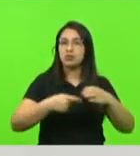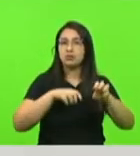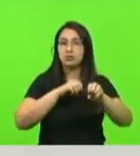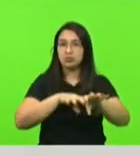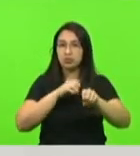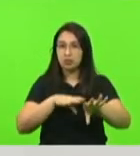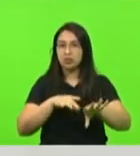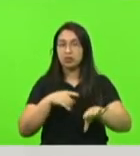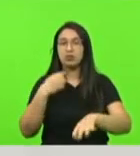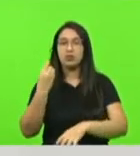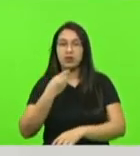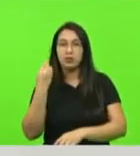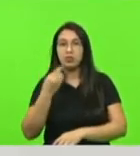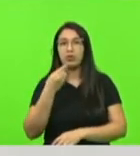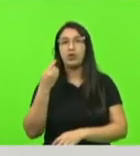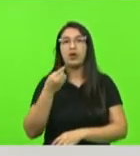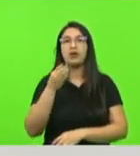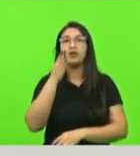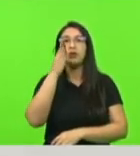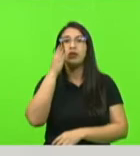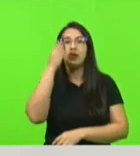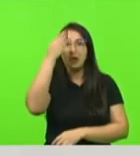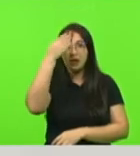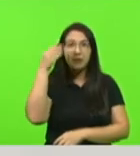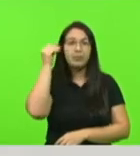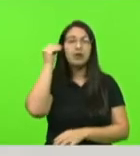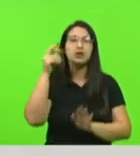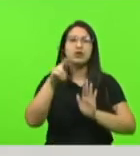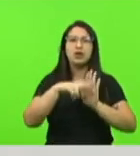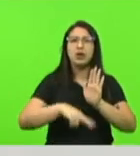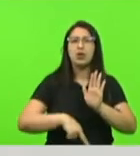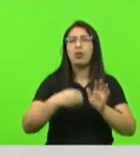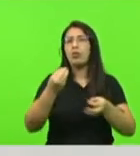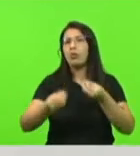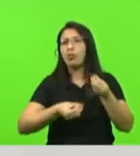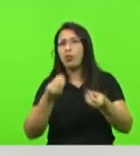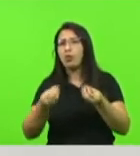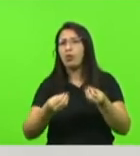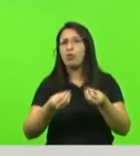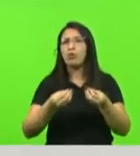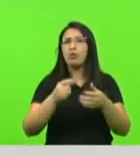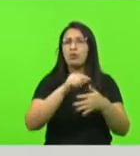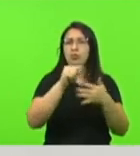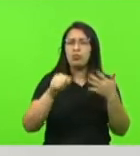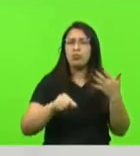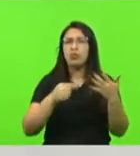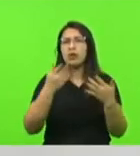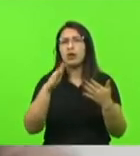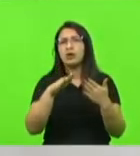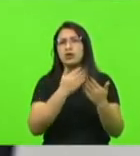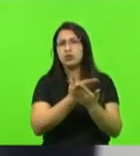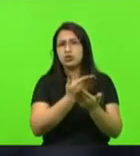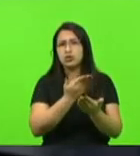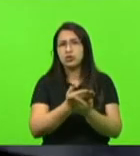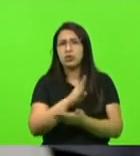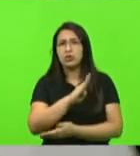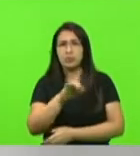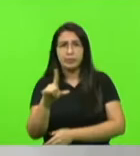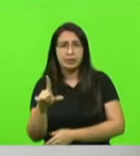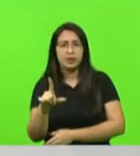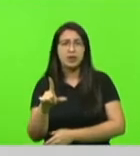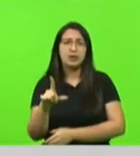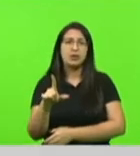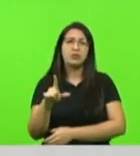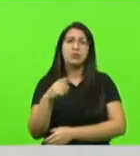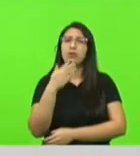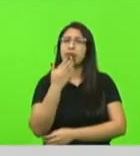deputada Carminati, um relatório completo das nossas principais escolas da região metropolitana de Blumenau, deputado Ismael, com os